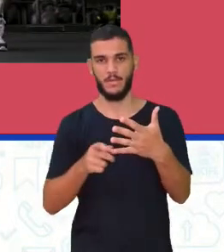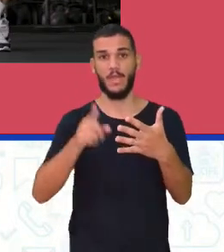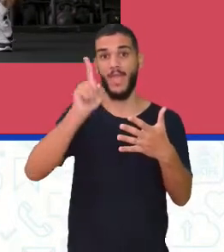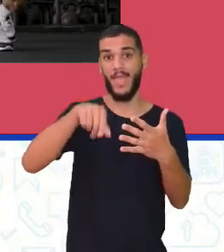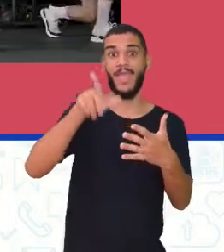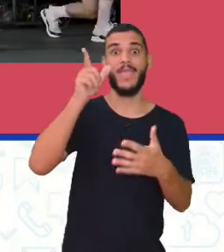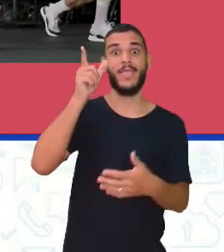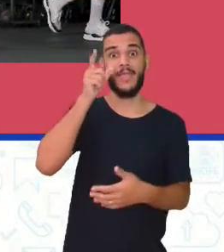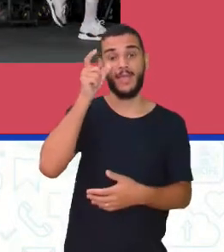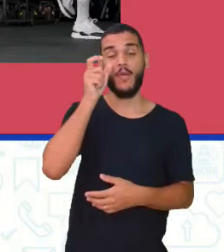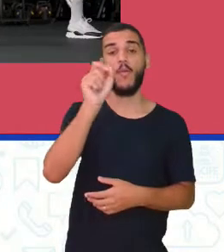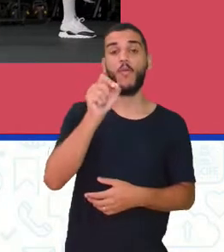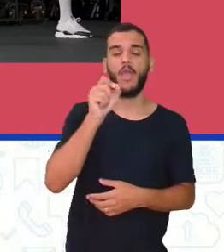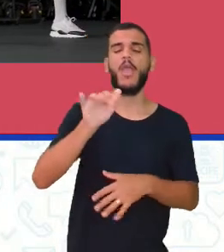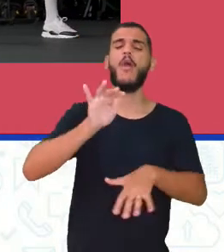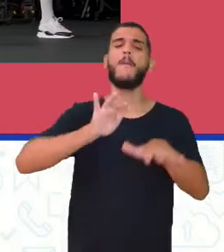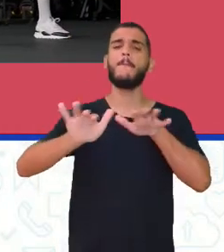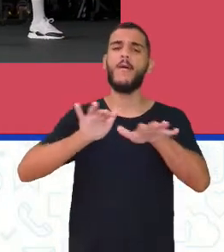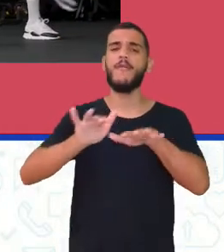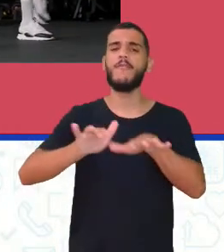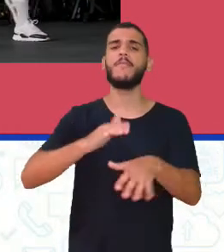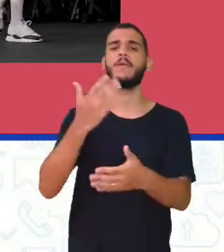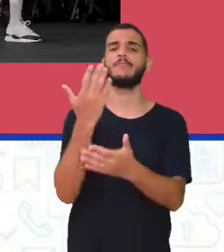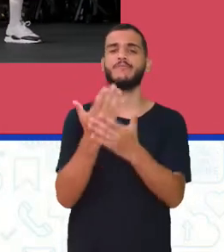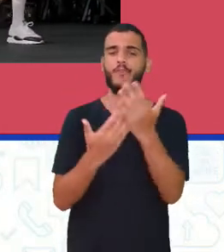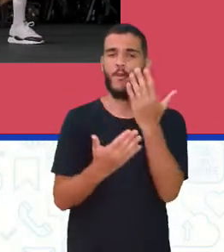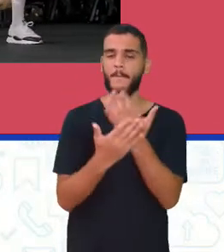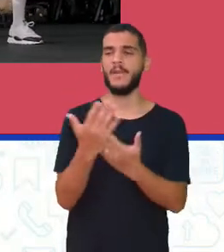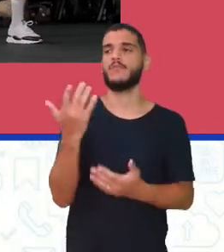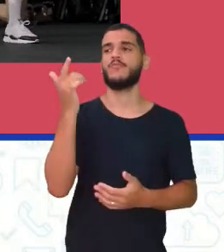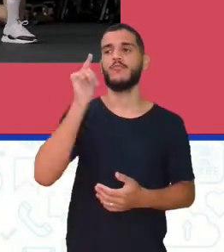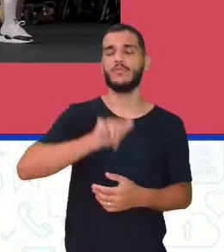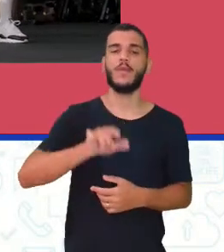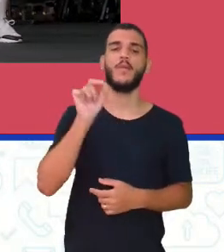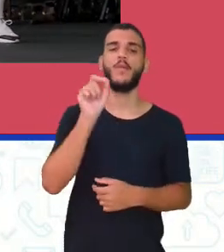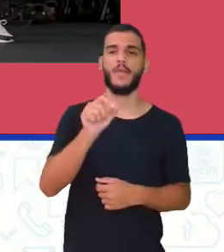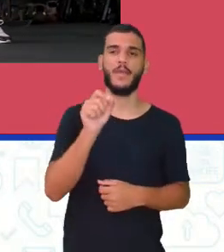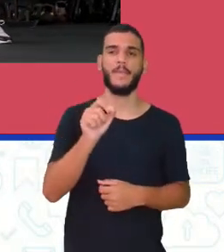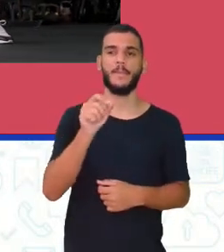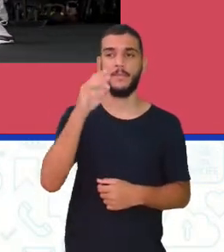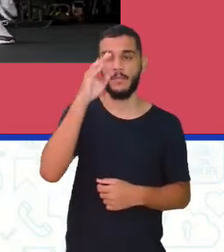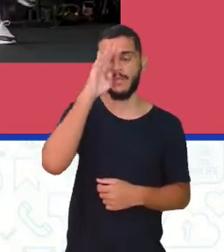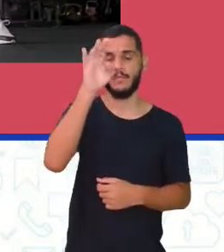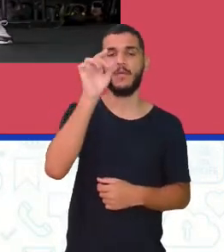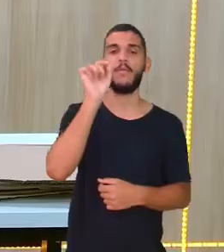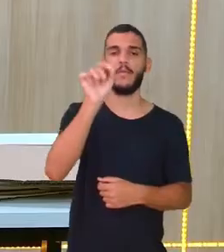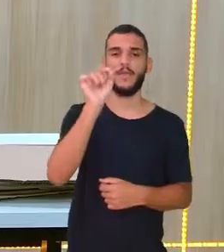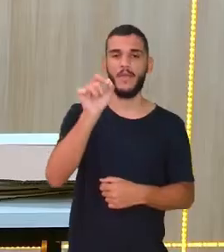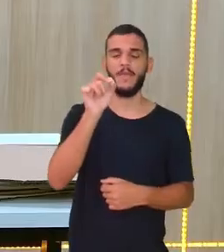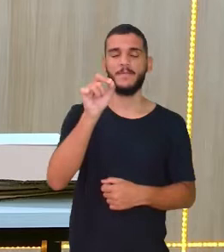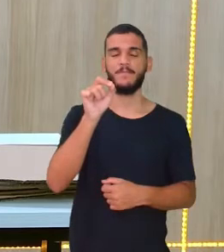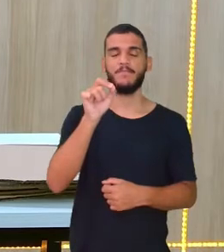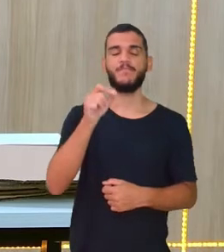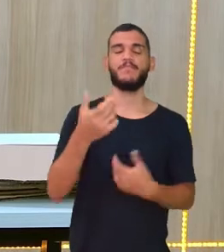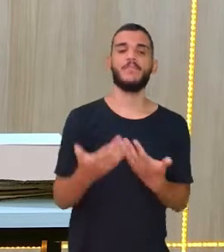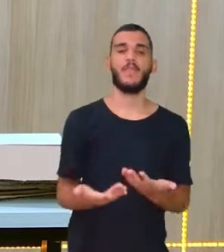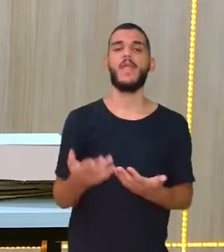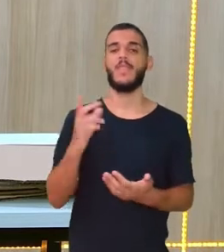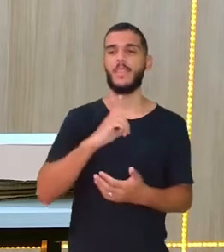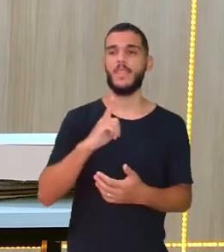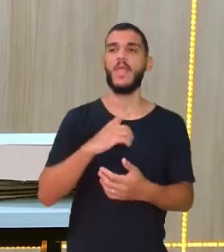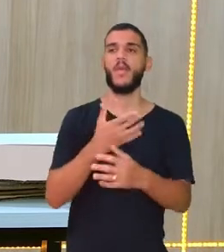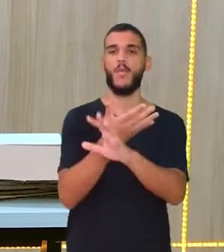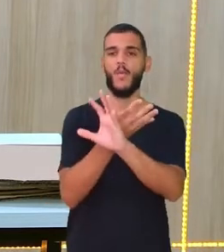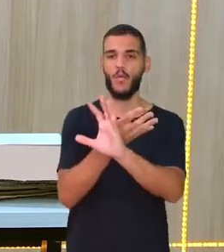é a questão aí do movimento dos braços, que a gente consegue, principalmente graças aos ossos do nosso braço, a una